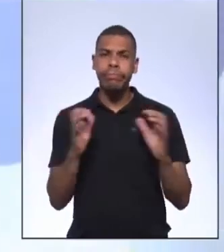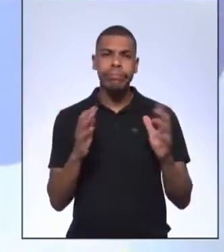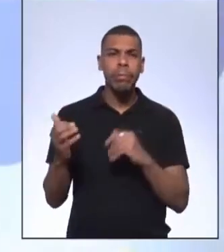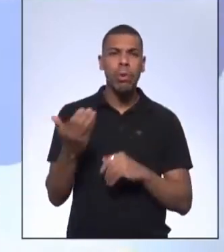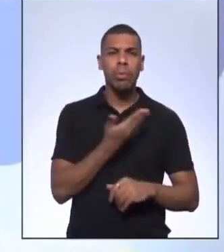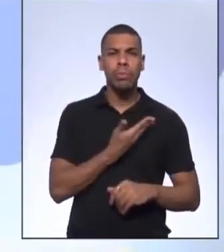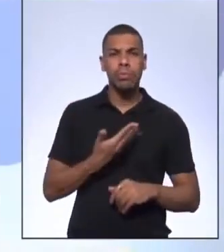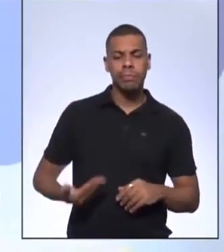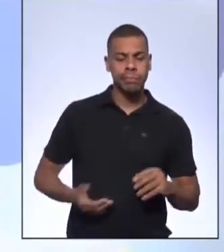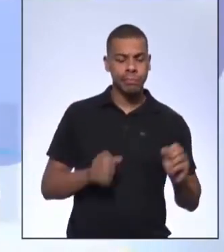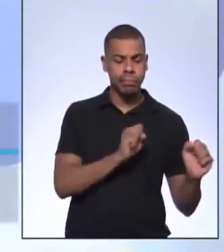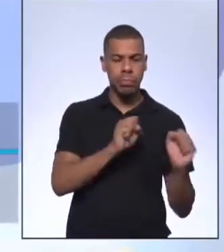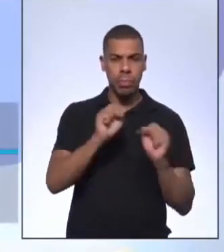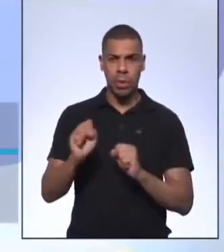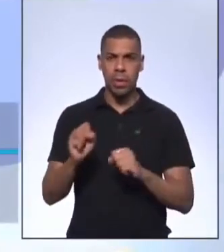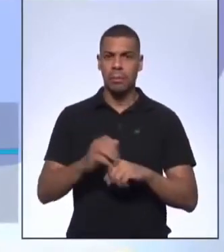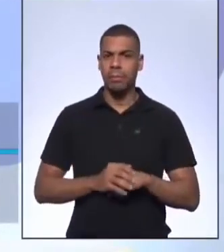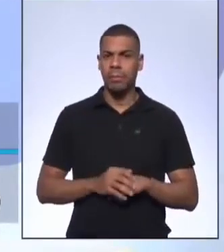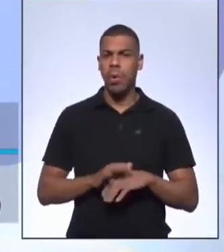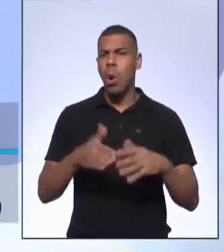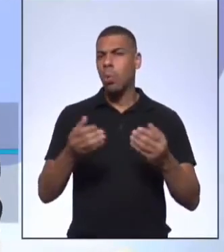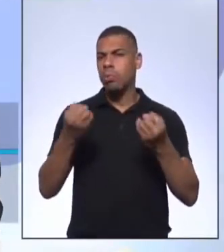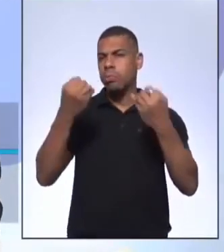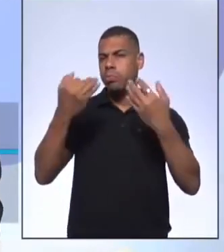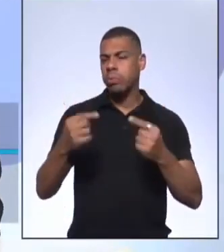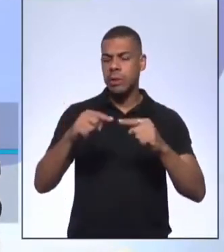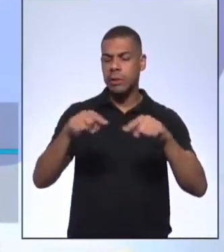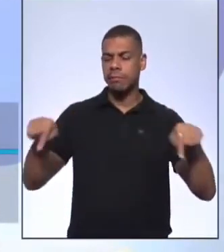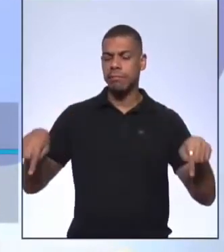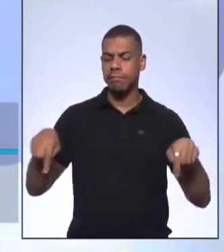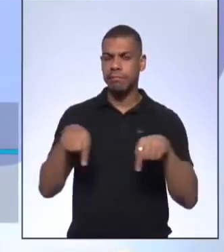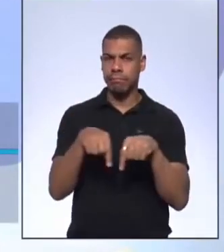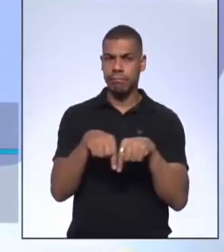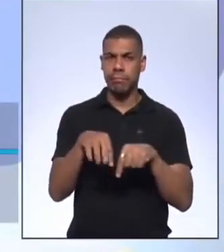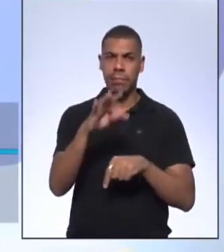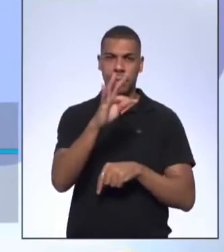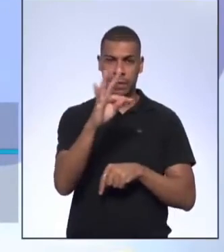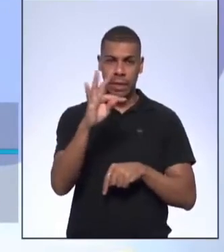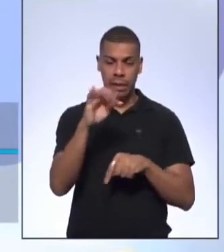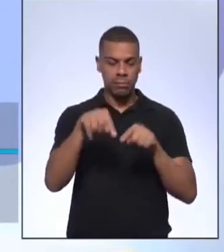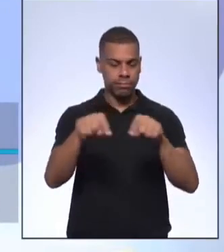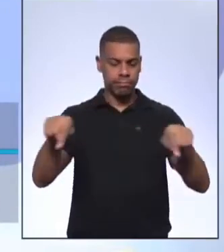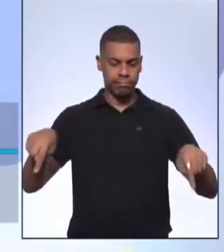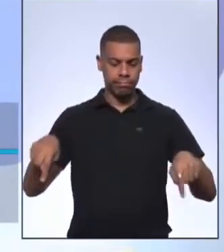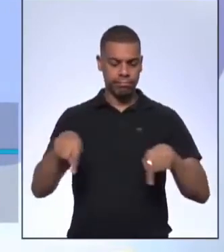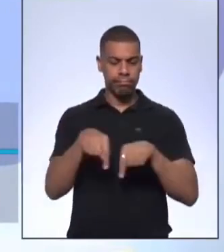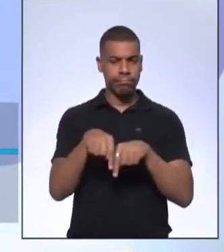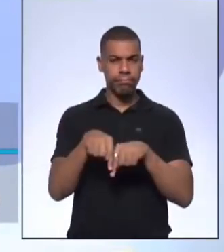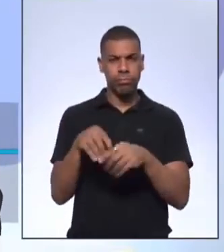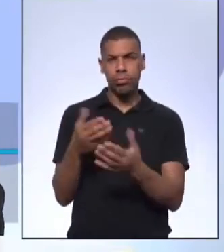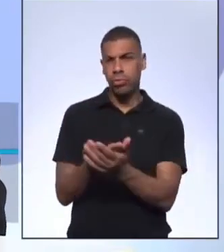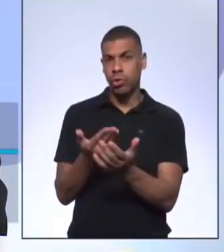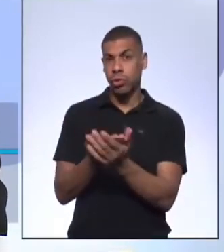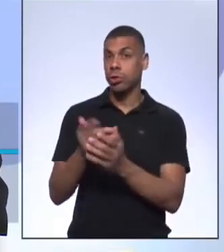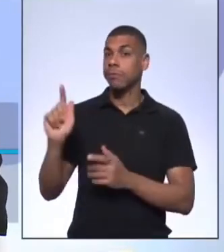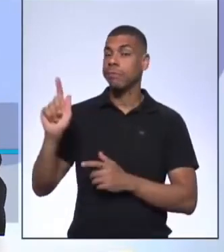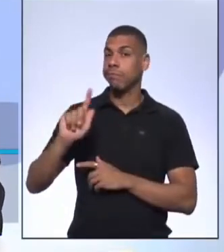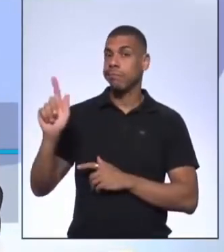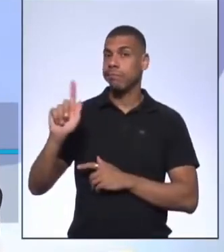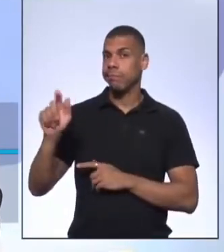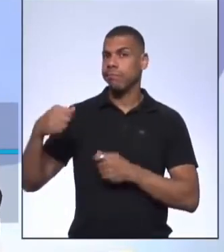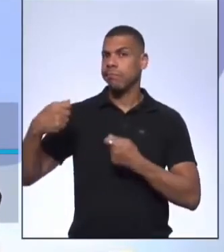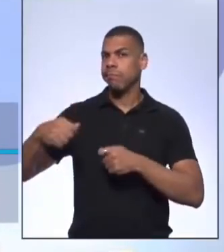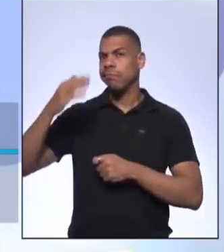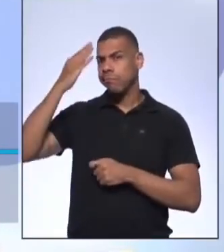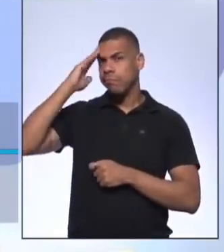Então, quando nós falamos em território, são aspectos extremamente importantes para o estudo da geografia. Então, a gente precisa ter